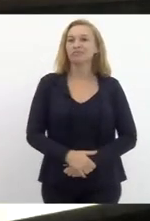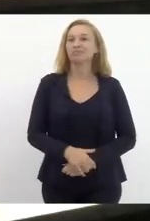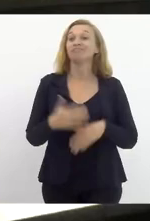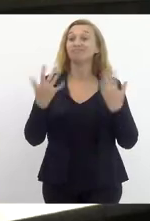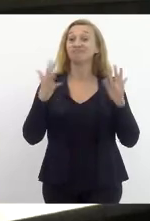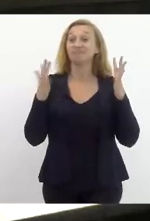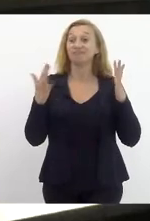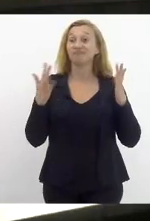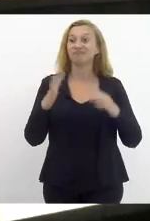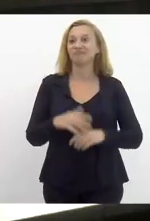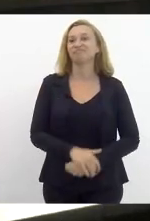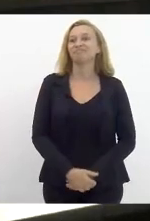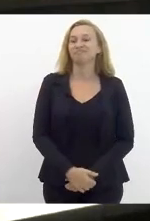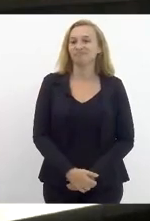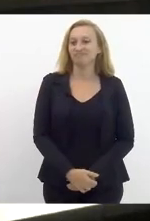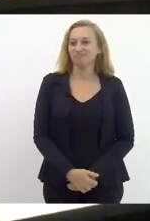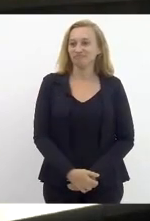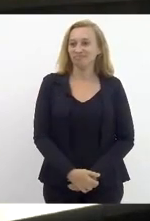Obrigado, Márcio.